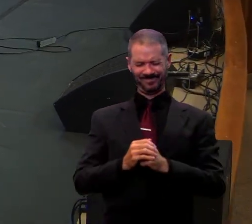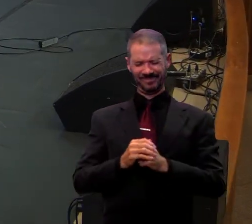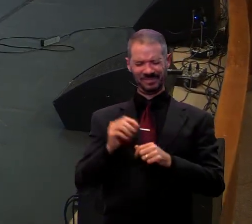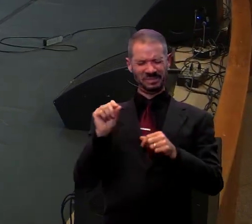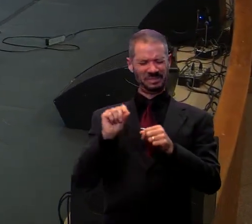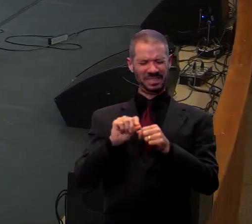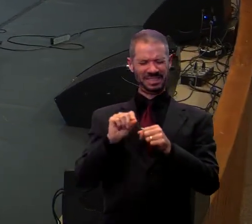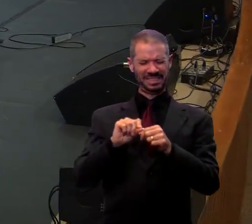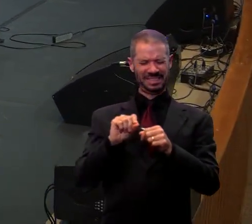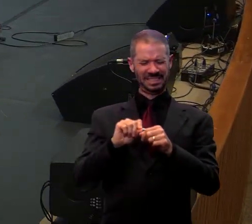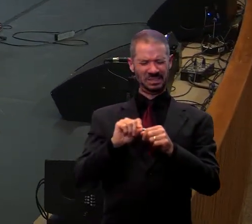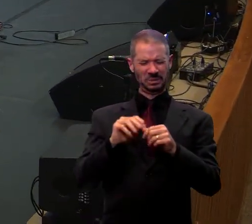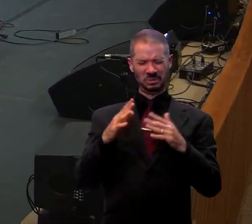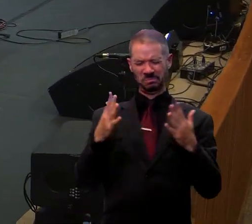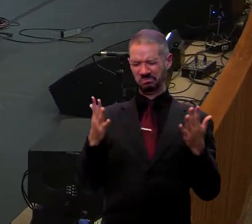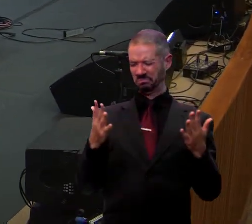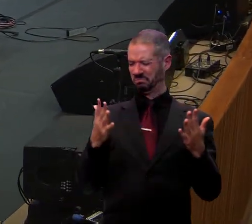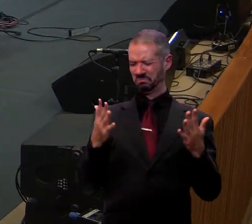fazendo